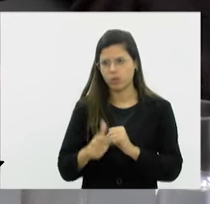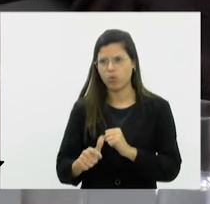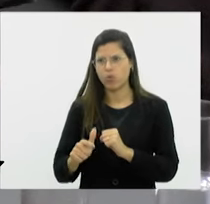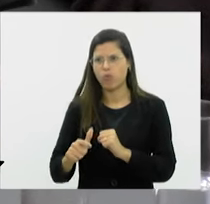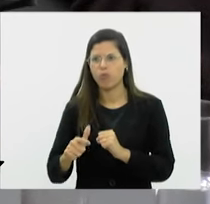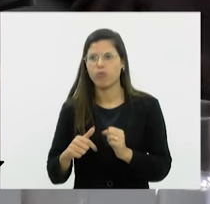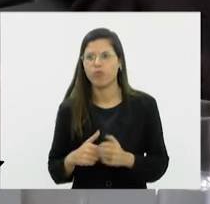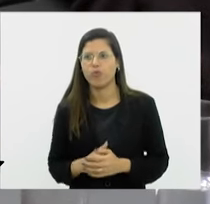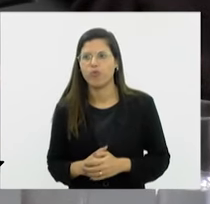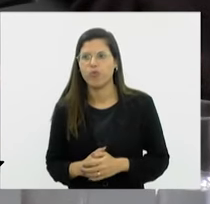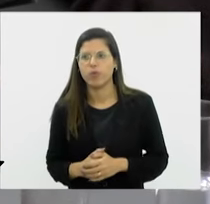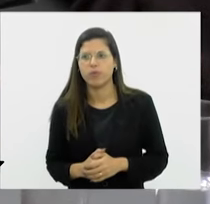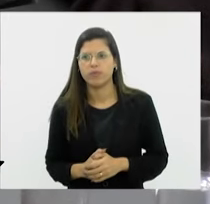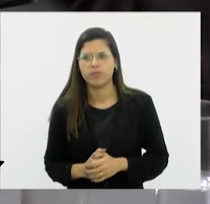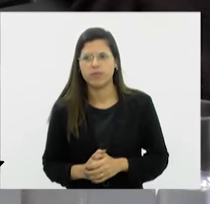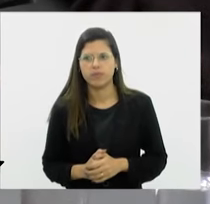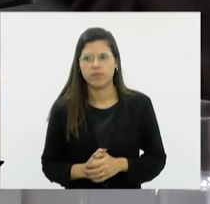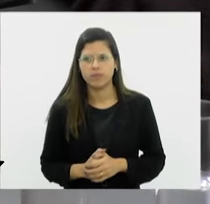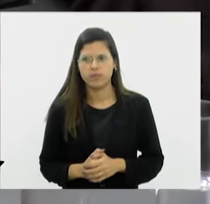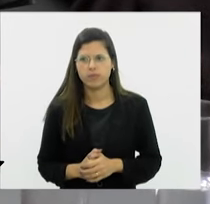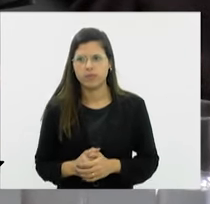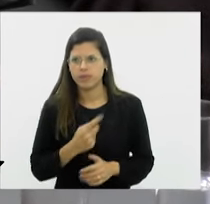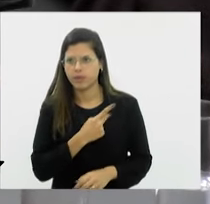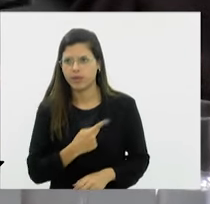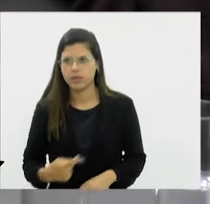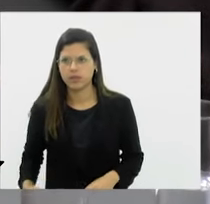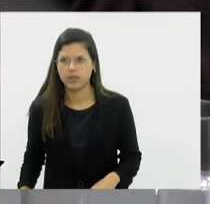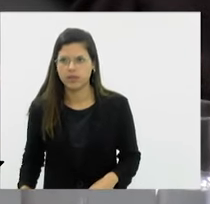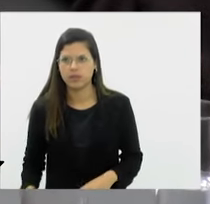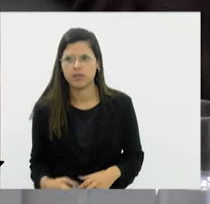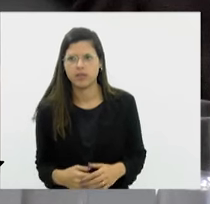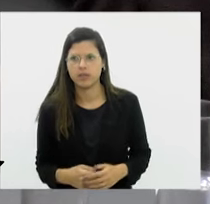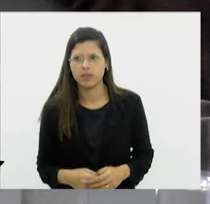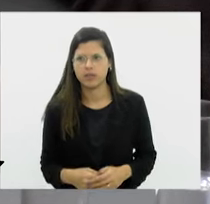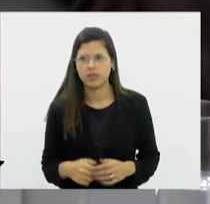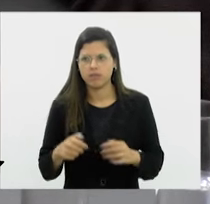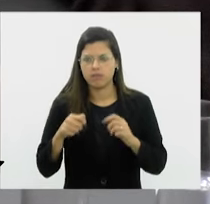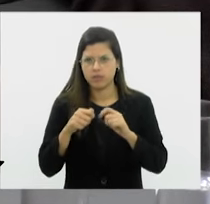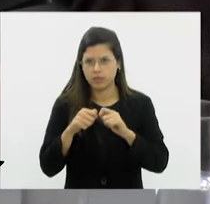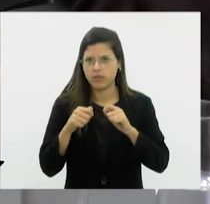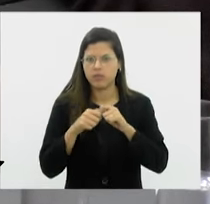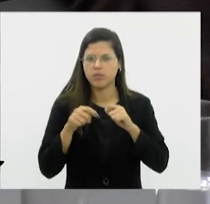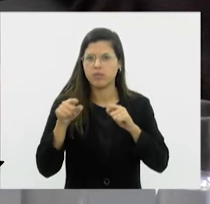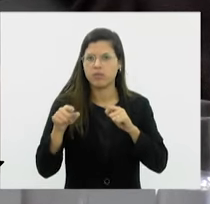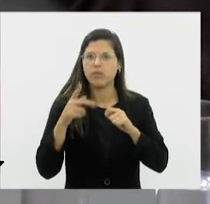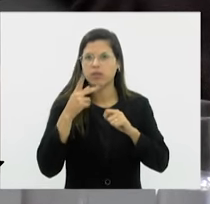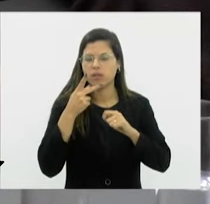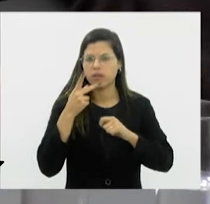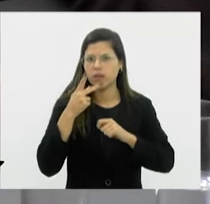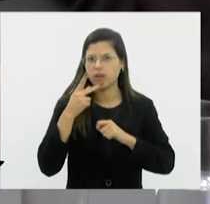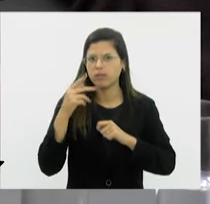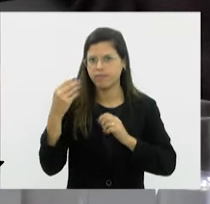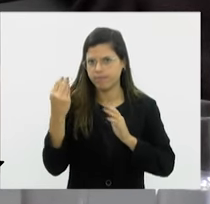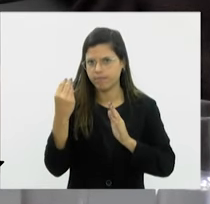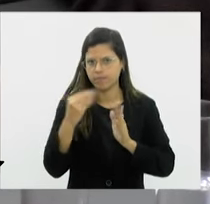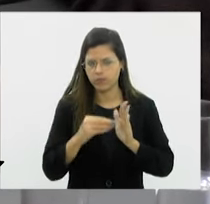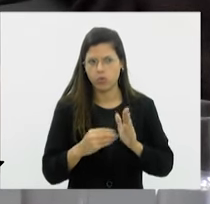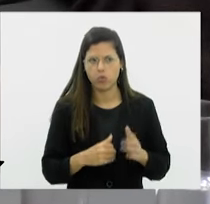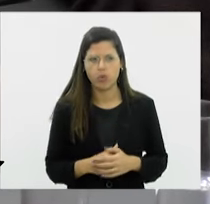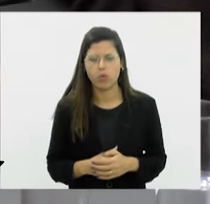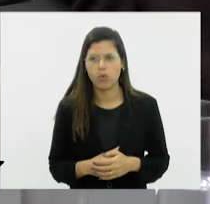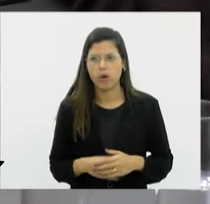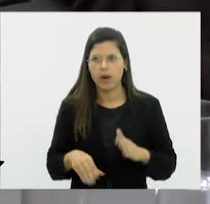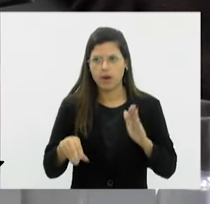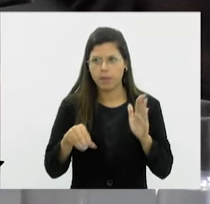no... Hein, presidente? Estou te ouvindo. Fazendo essa ressalva, como o senhor colocou... A